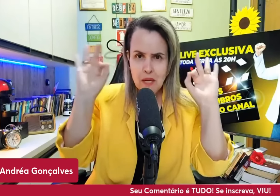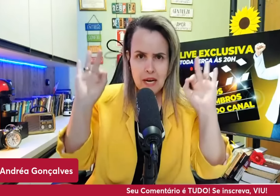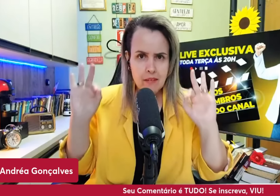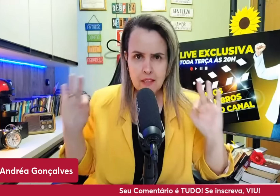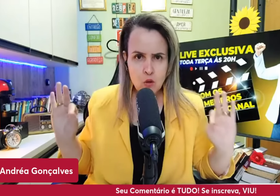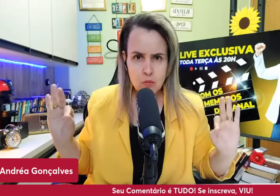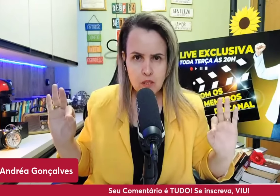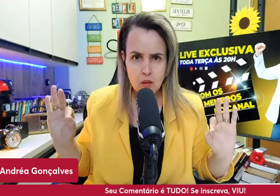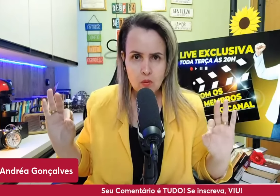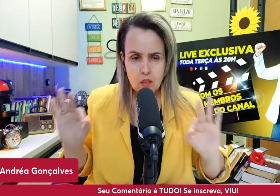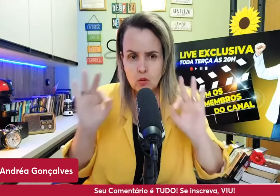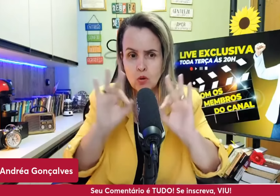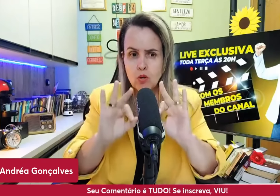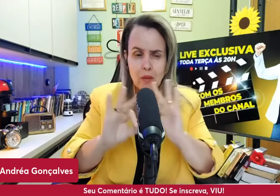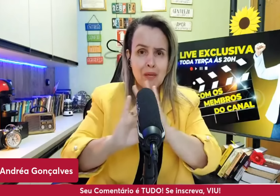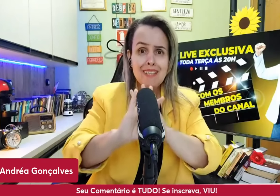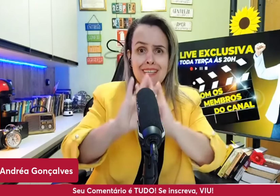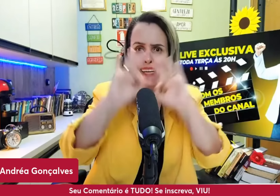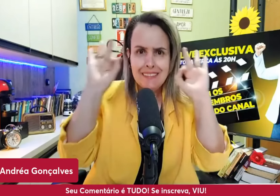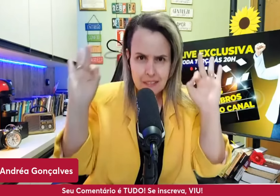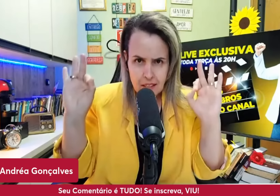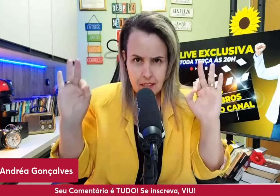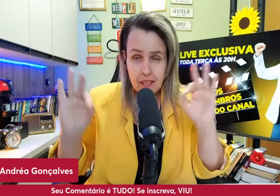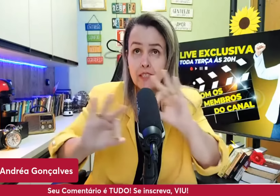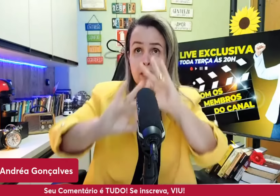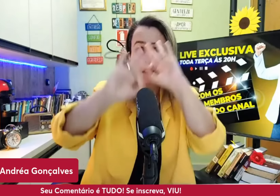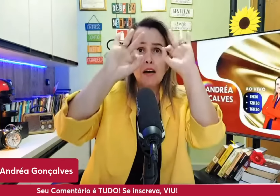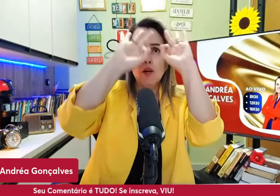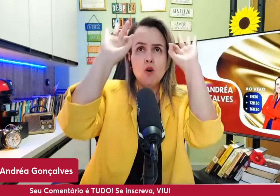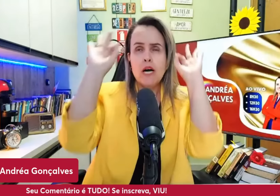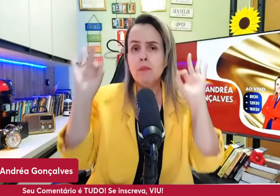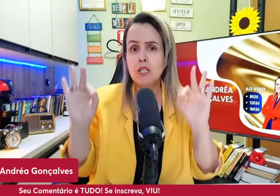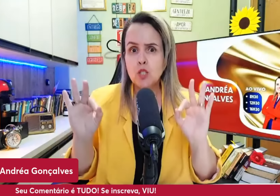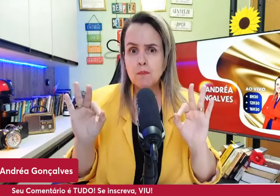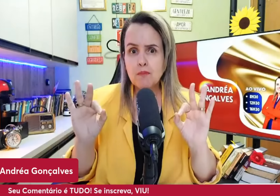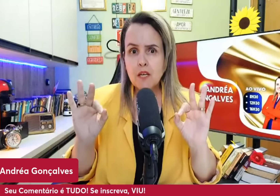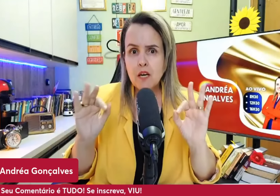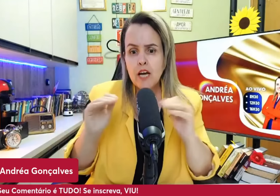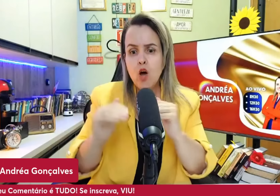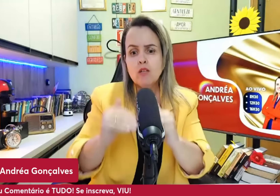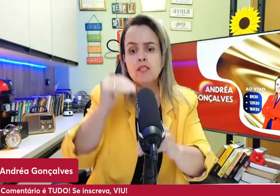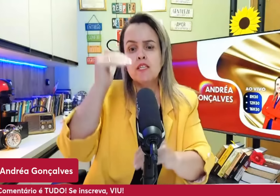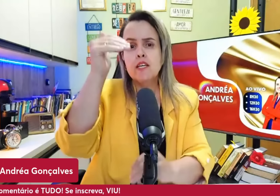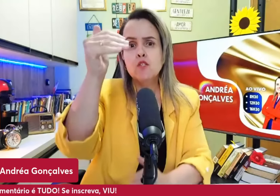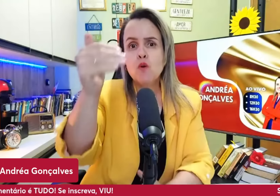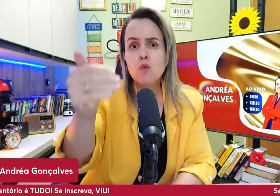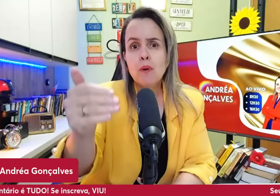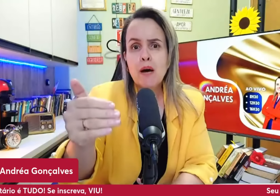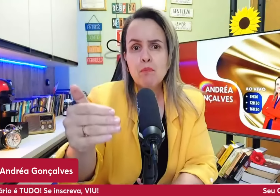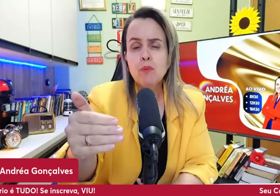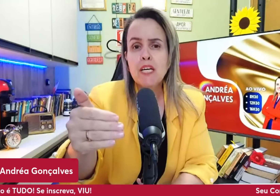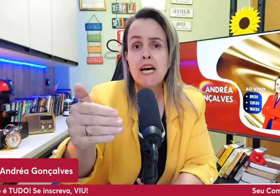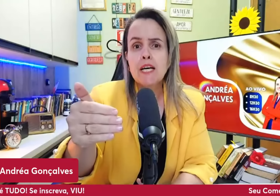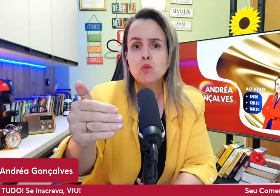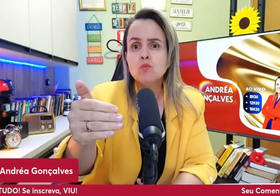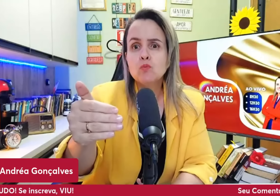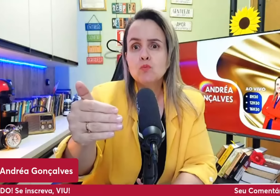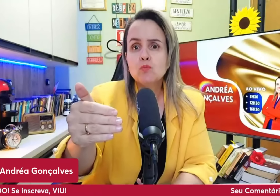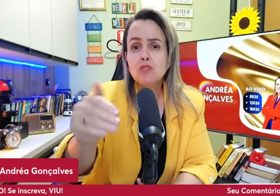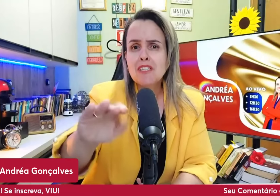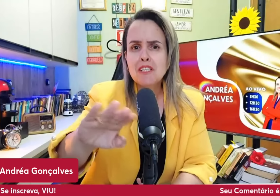desesperado lá na comissão eu não coloquei porque ele grita ele gritava loucamente Aí logo em seguida Eles foram para pro